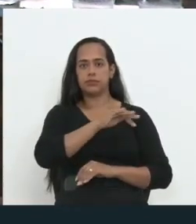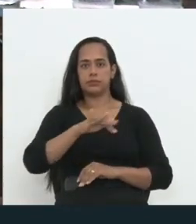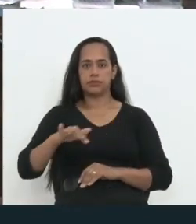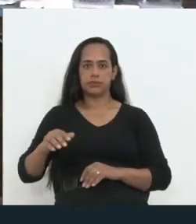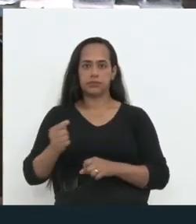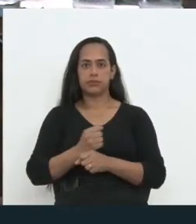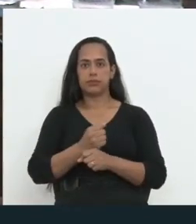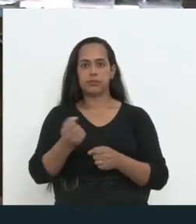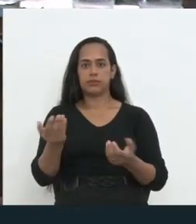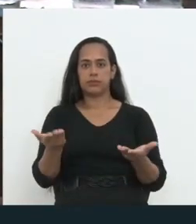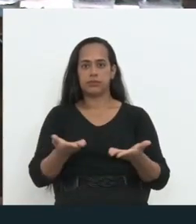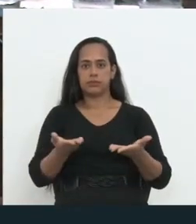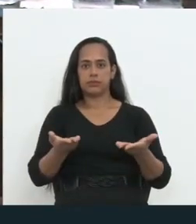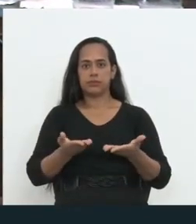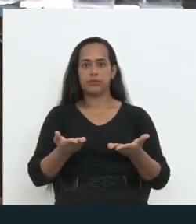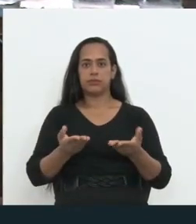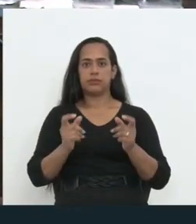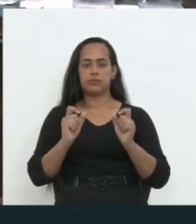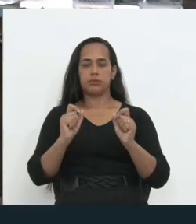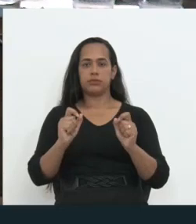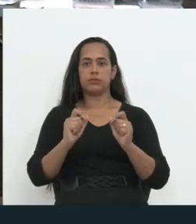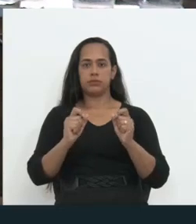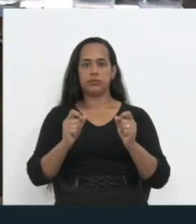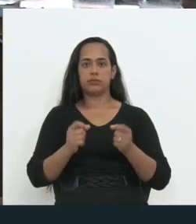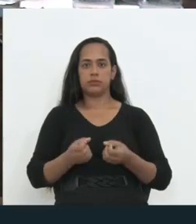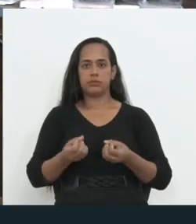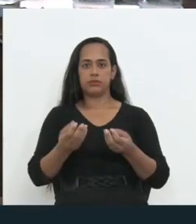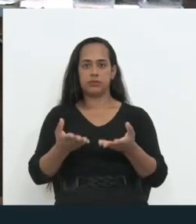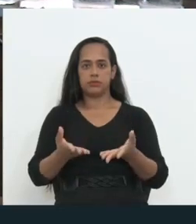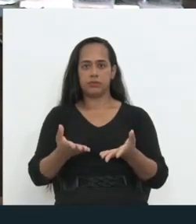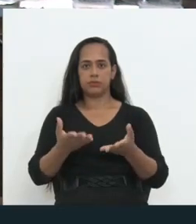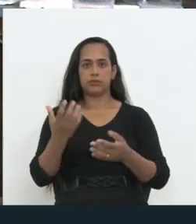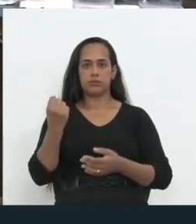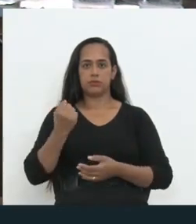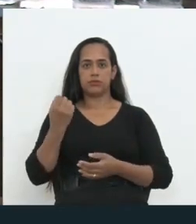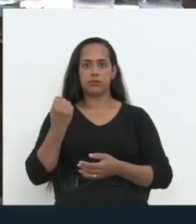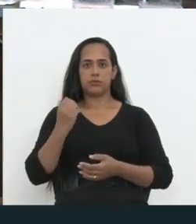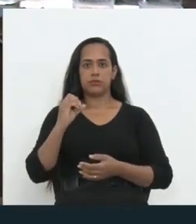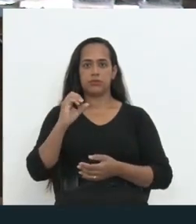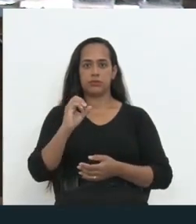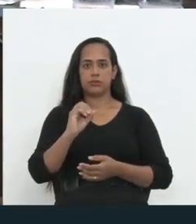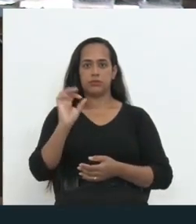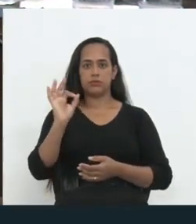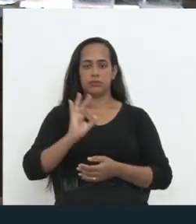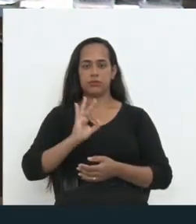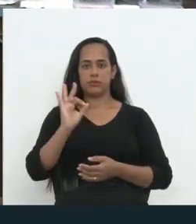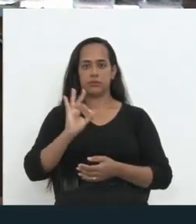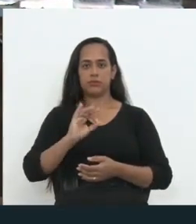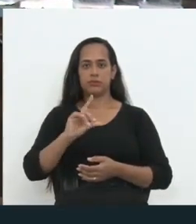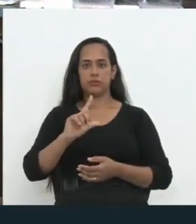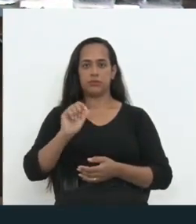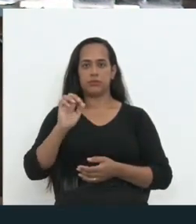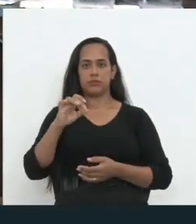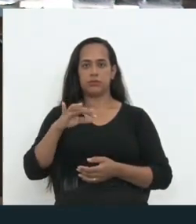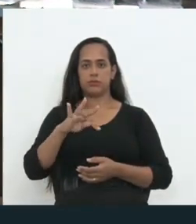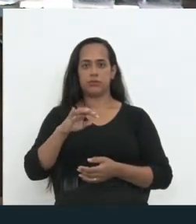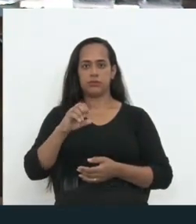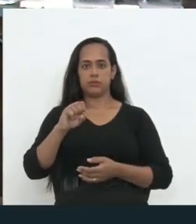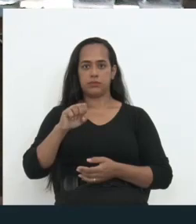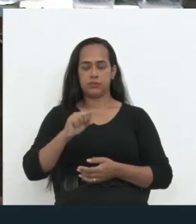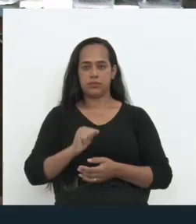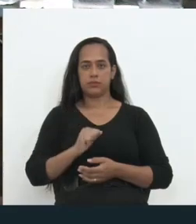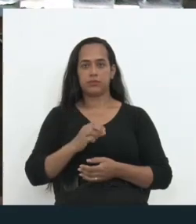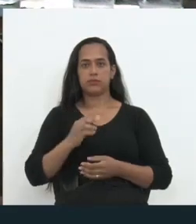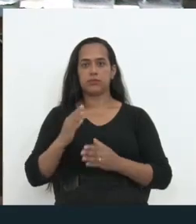2447/23. Dispõe sobre o fornecimento de leite zero lactose nas escolas municipais do município de Guarulhos. Autor,